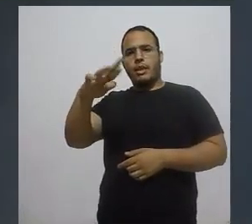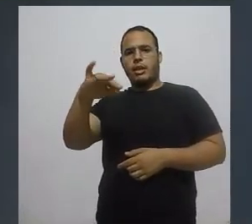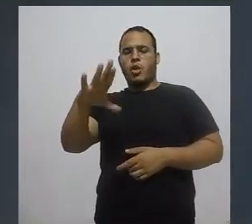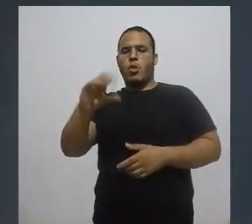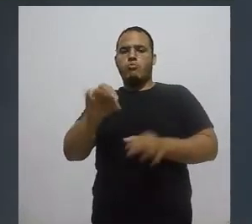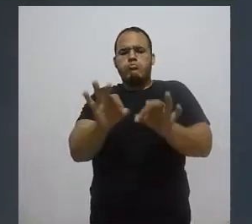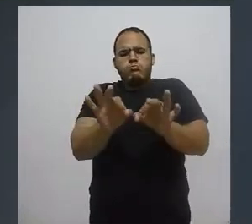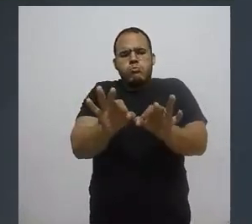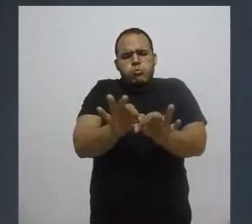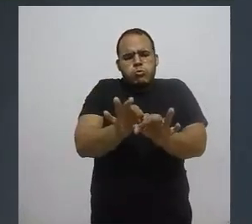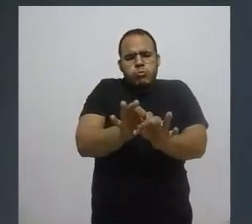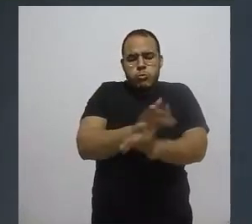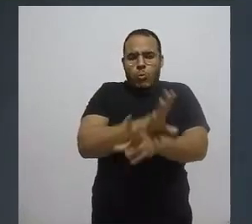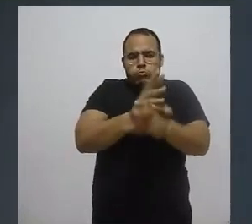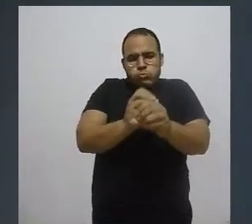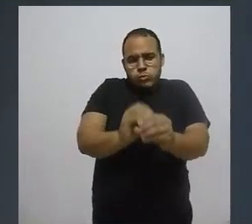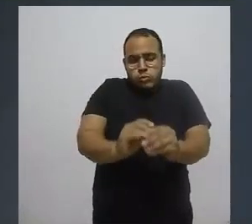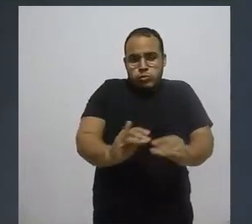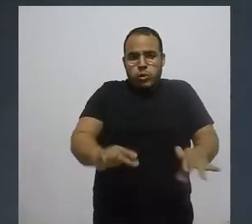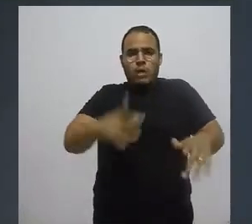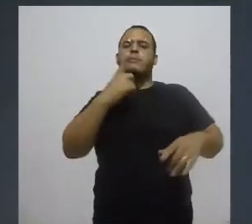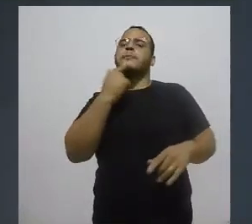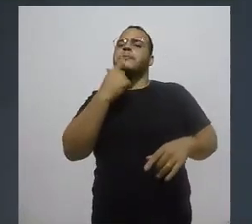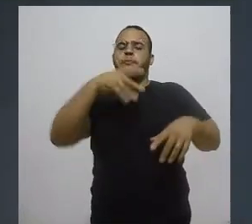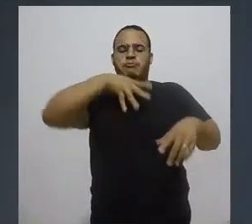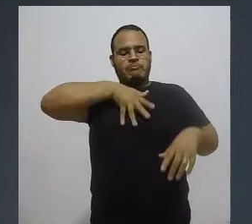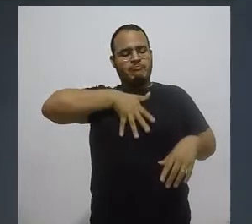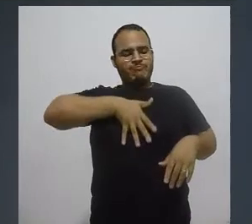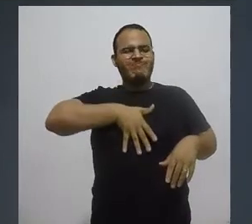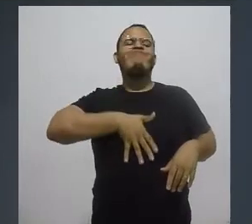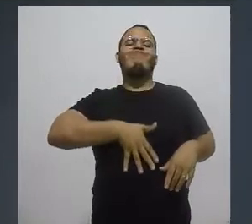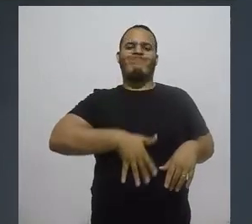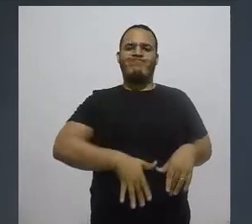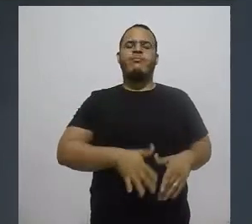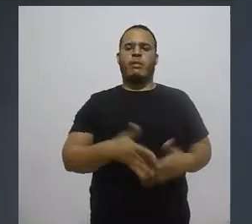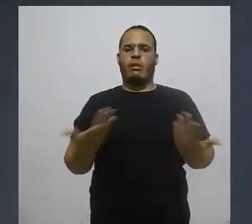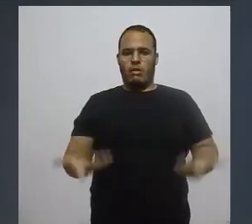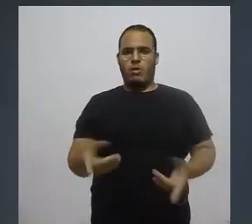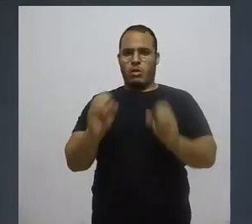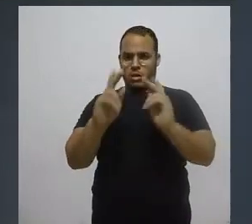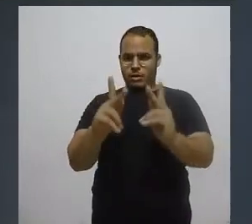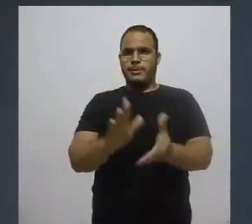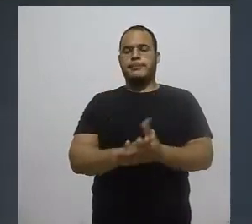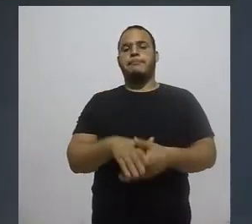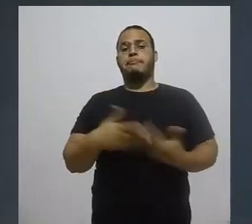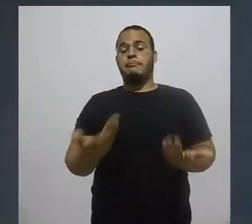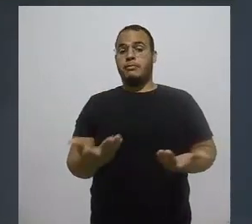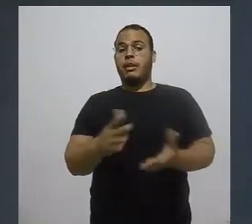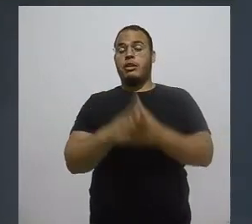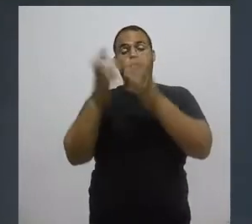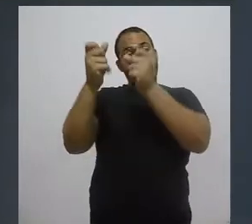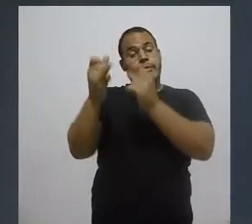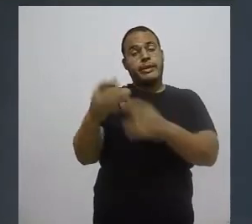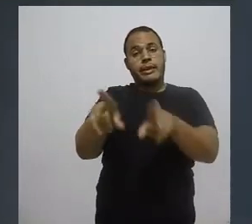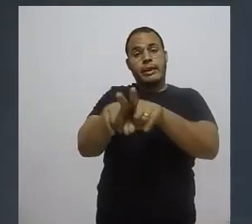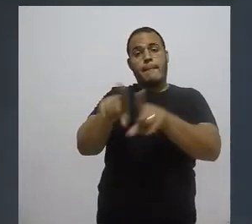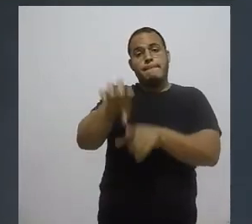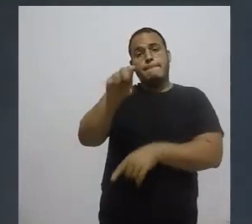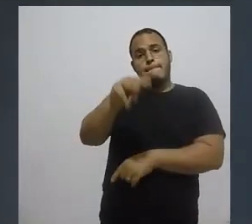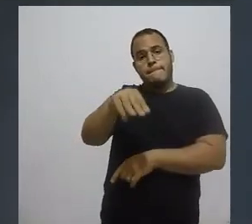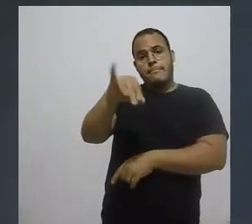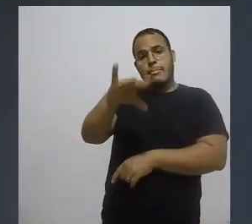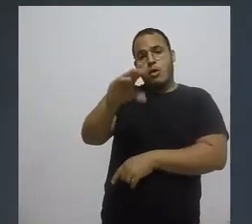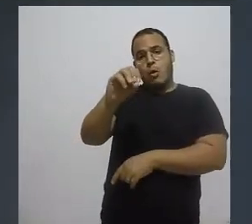eliminado. Toda essa camada ela vai ser eliminada durante a menstruação, ok? Quando a gente fala aqui de miométrio, né,